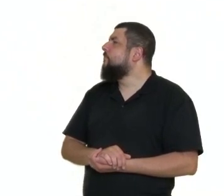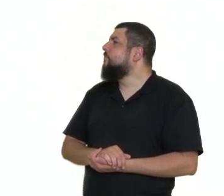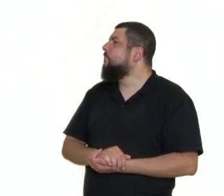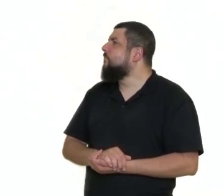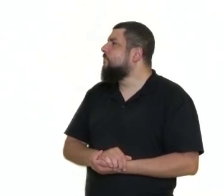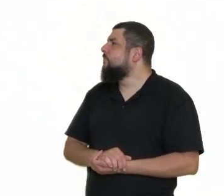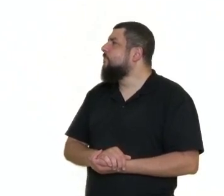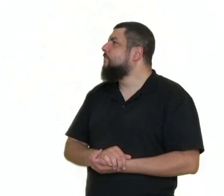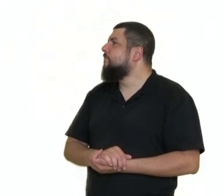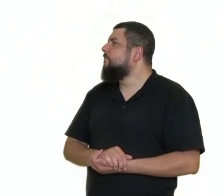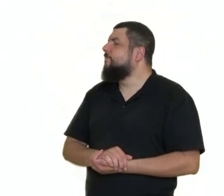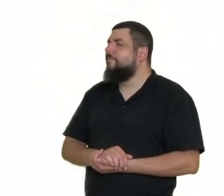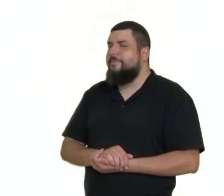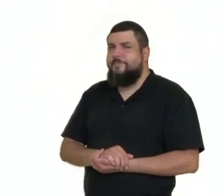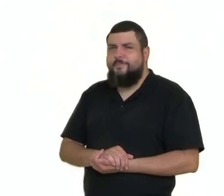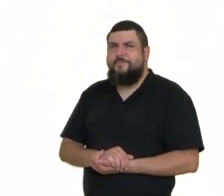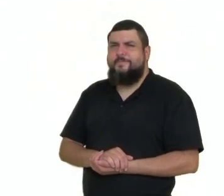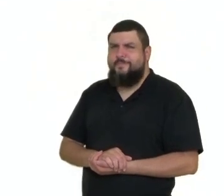ação.